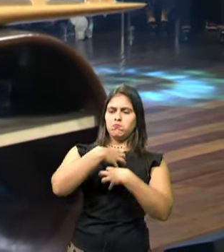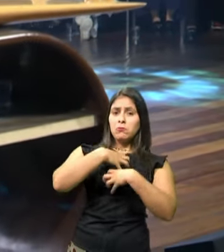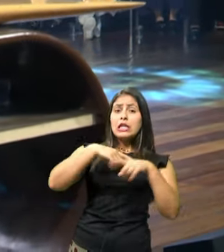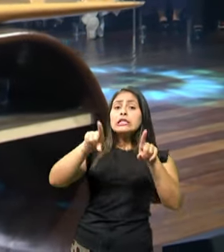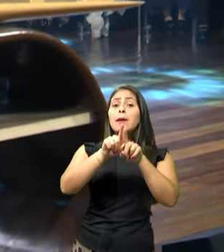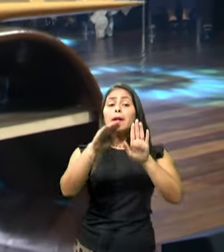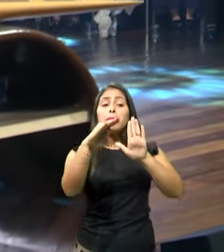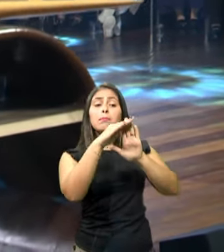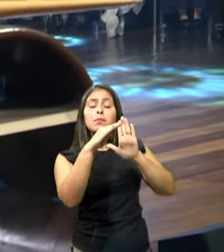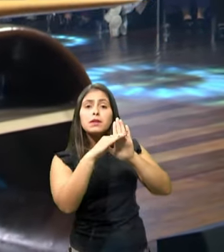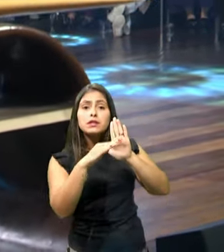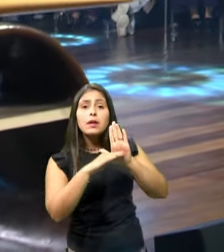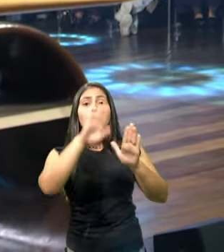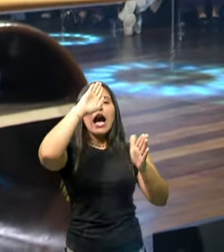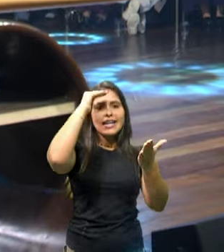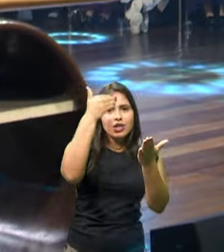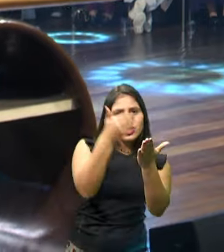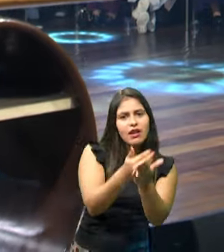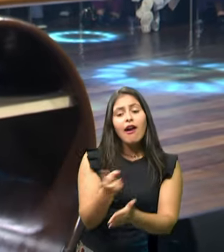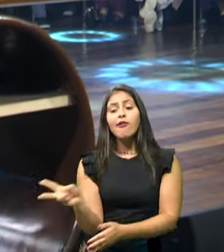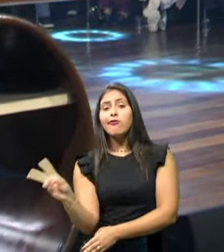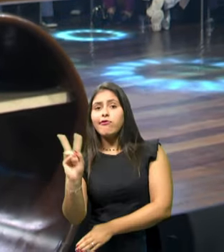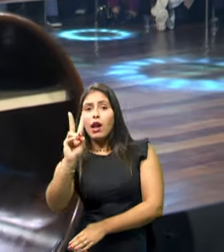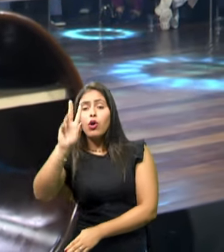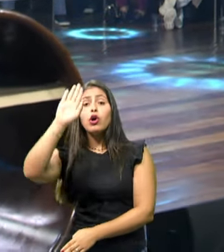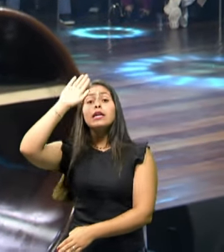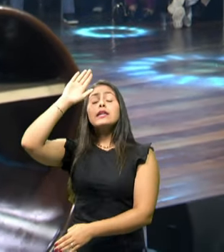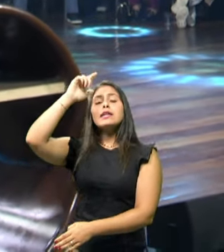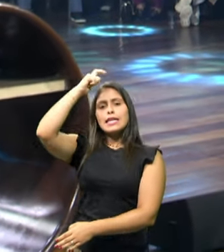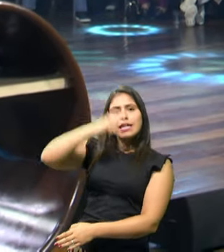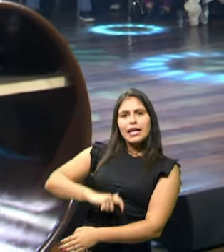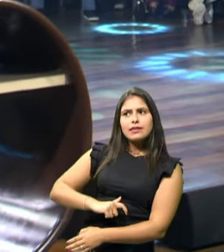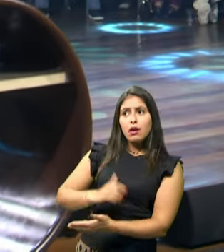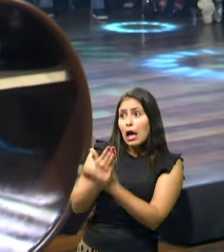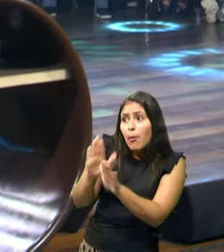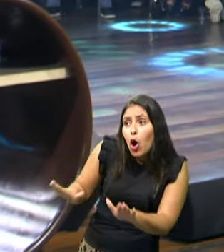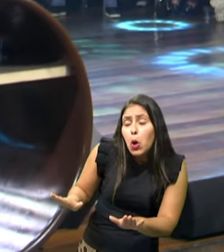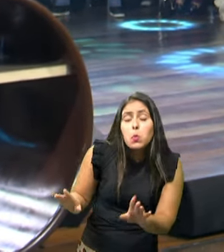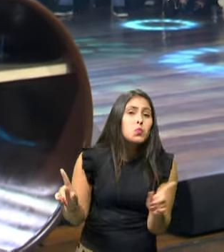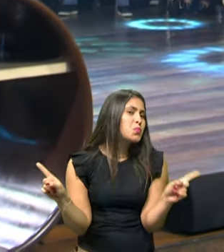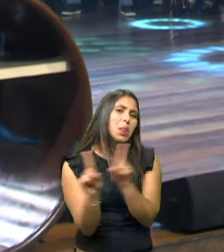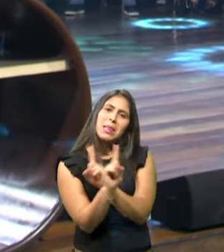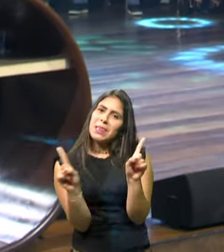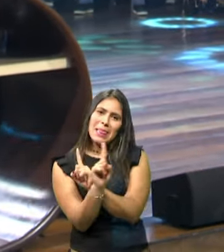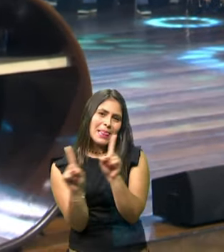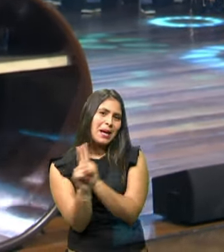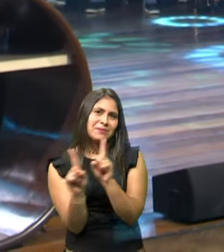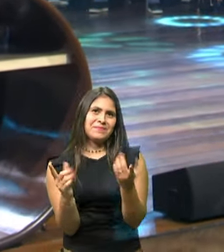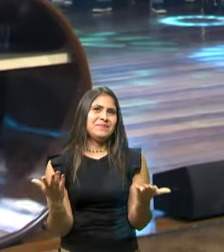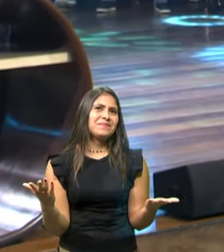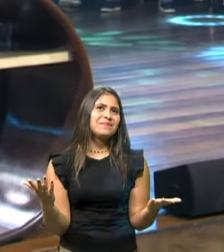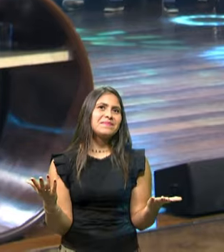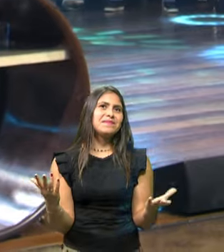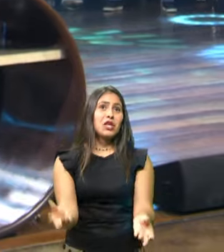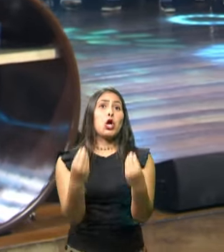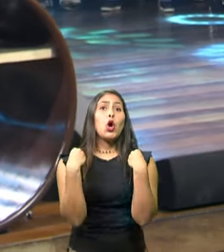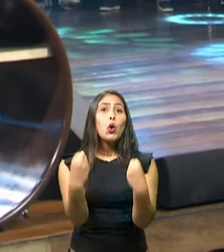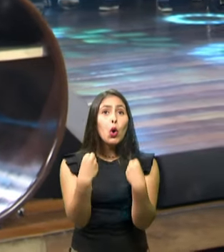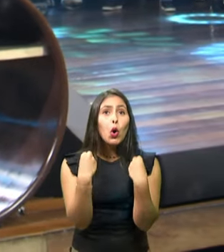Princípios, você tem crenças, valores e caráter. Acabou aí? Nananina, não. Olha como é... como é que